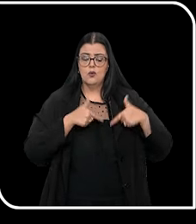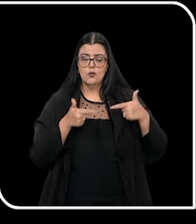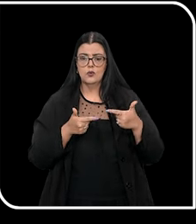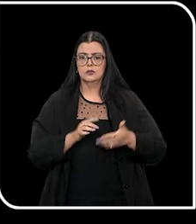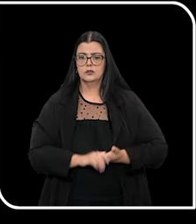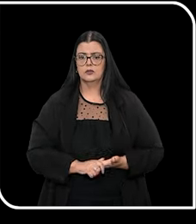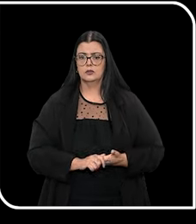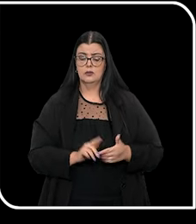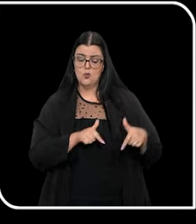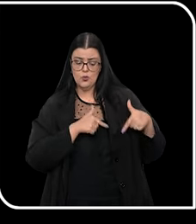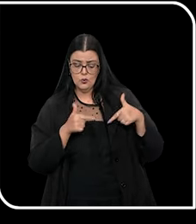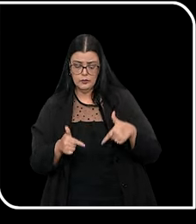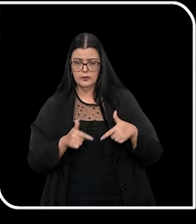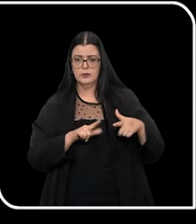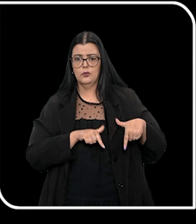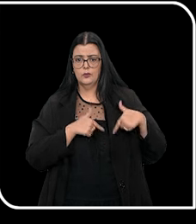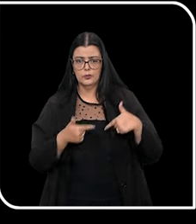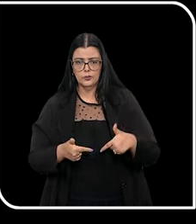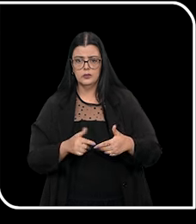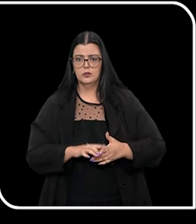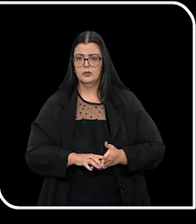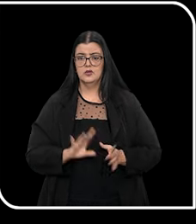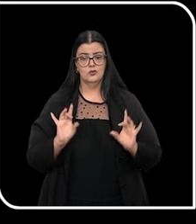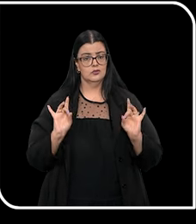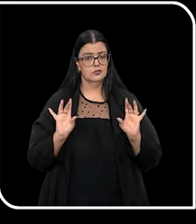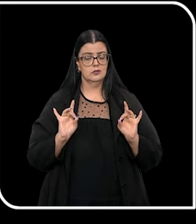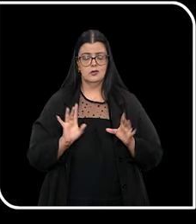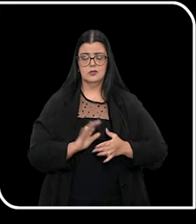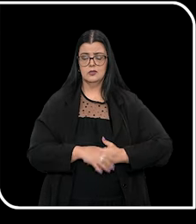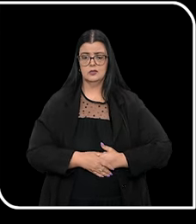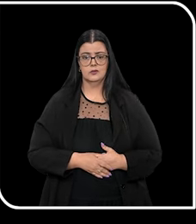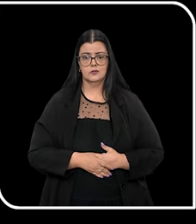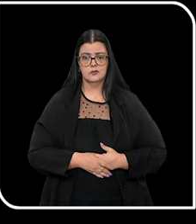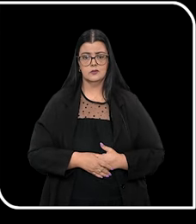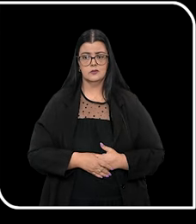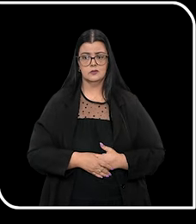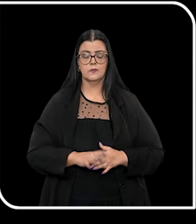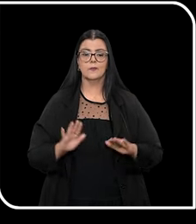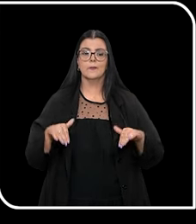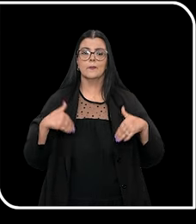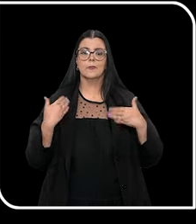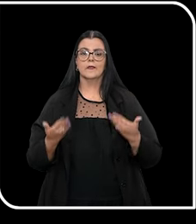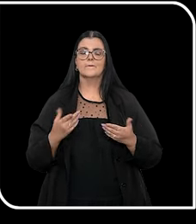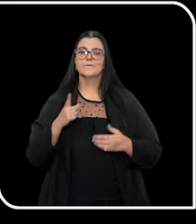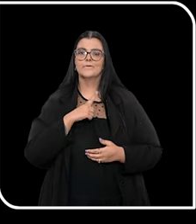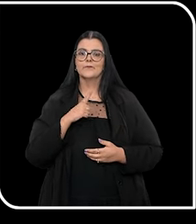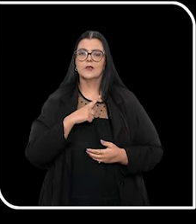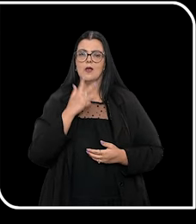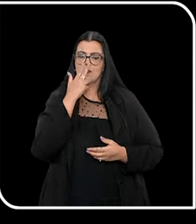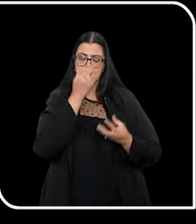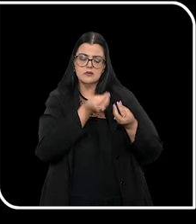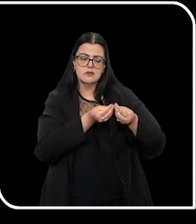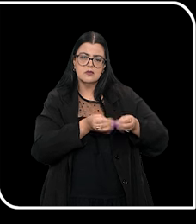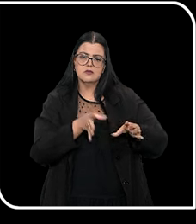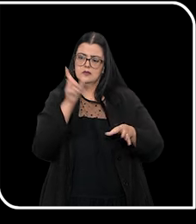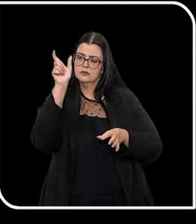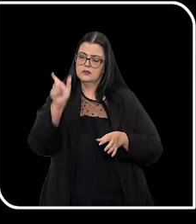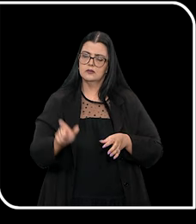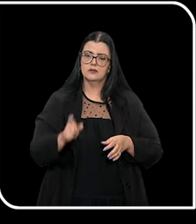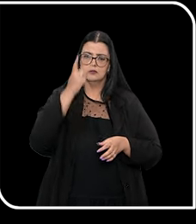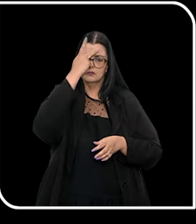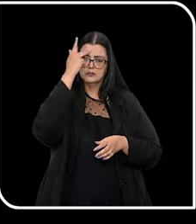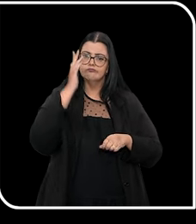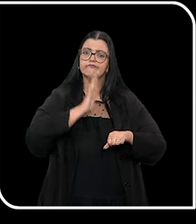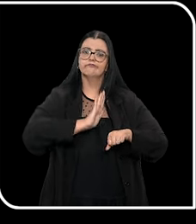guerreiro ou para um herói é só lutar É só isso que sobra e e e desumaniza